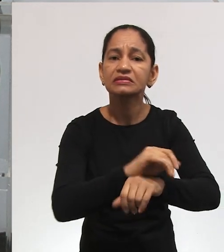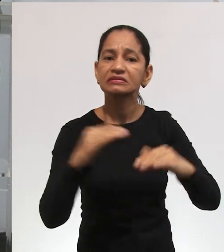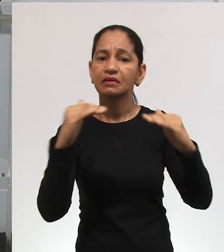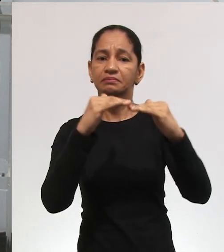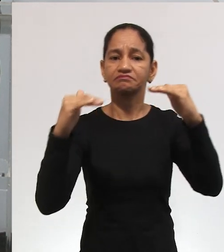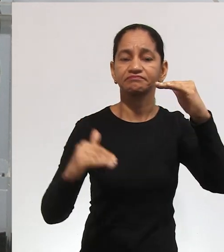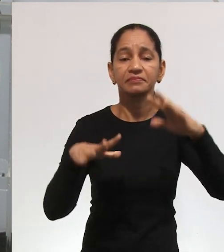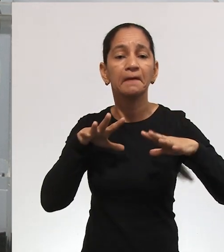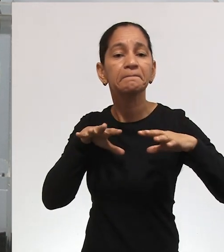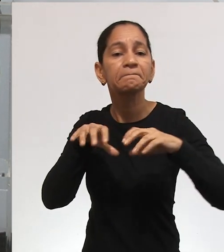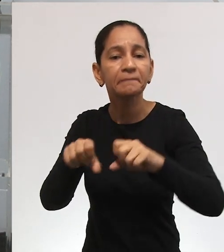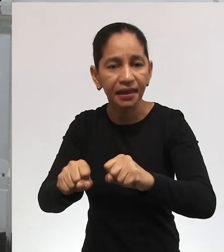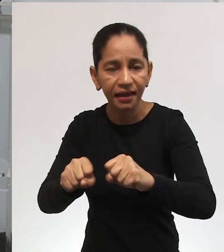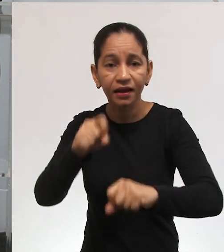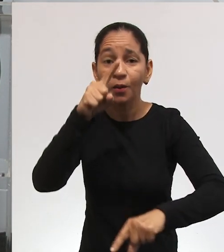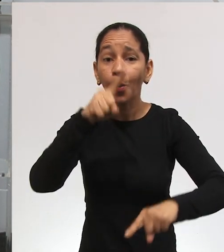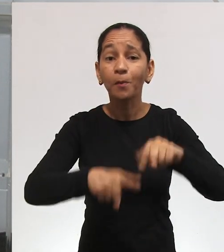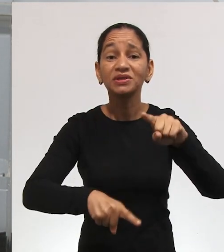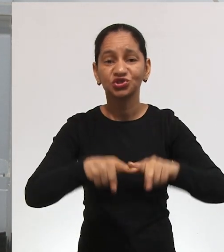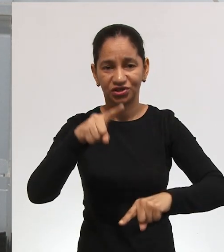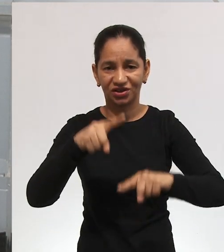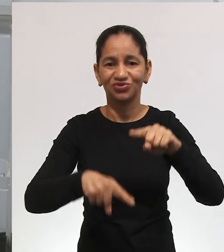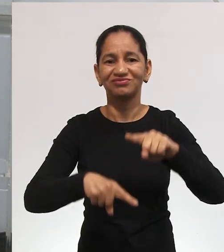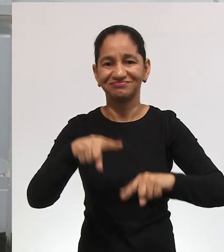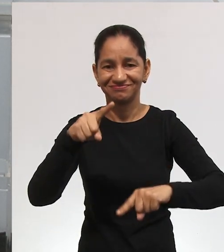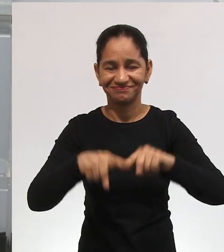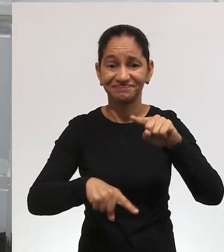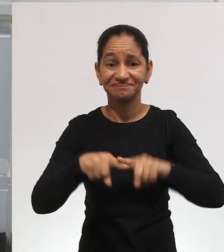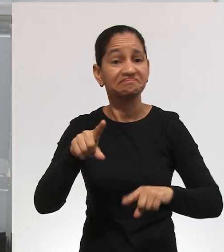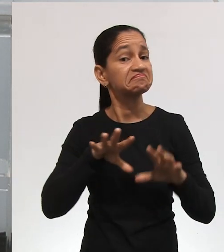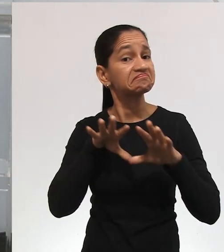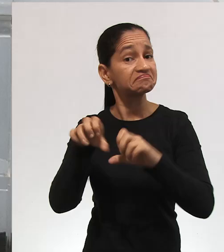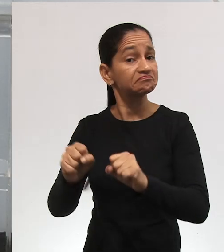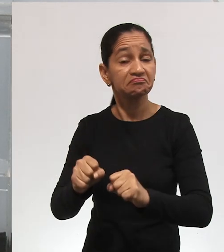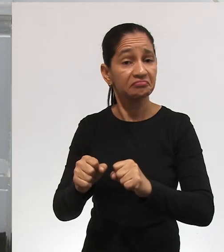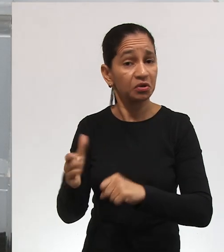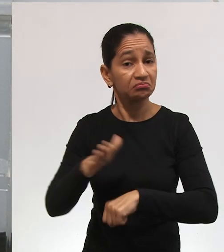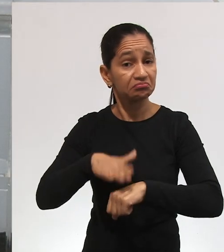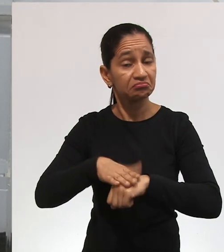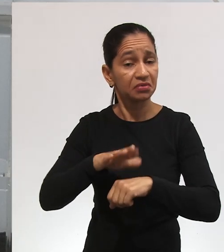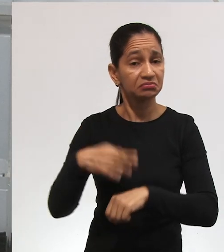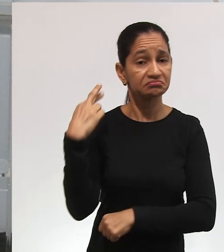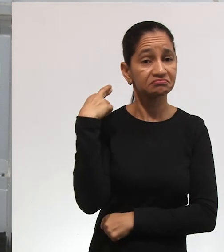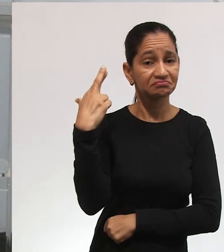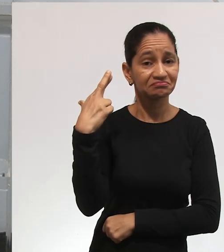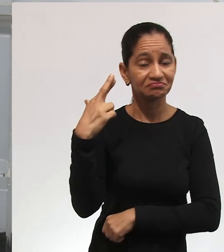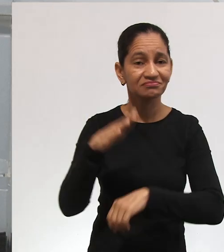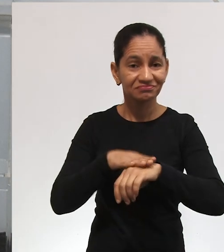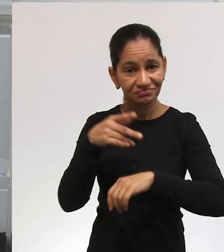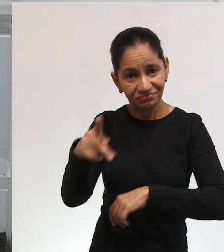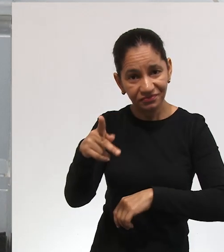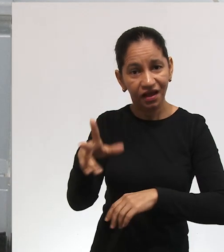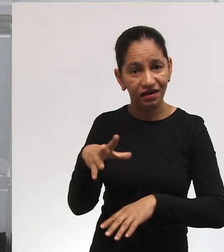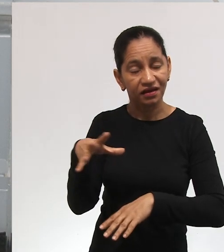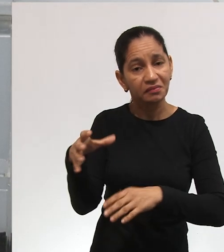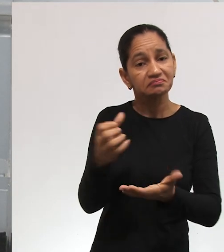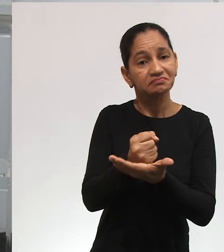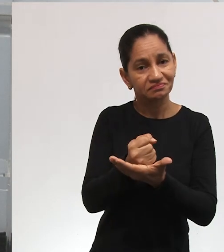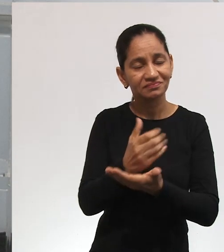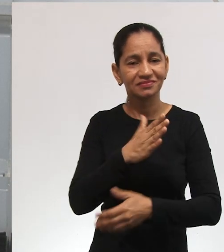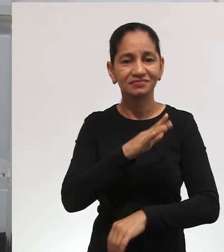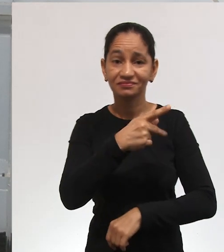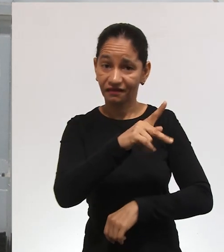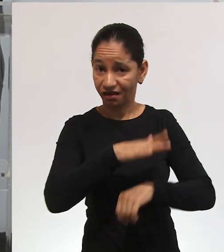como propriedade, como coisa, e aquele que lhe dominava. É a partir do momento que a gente rompe com essa